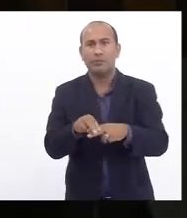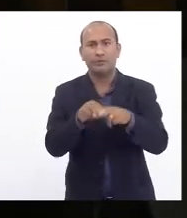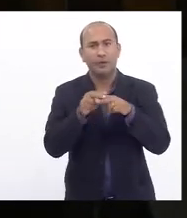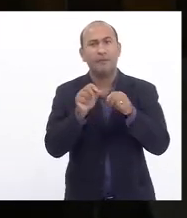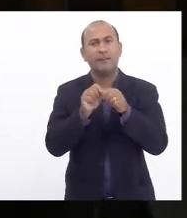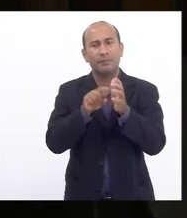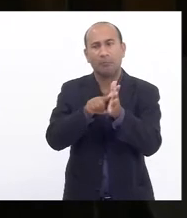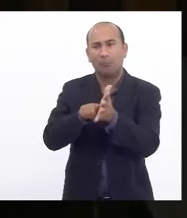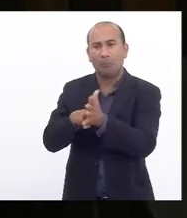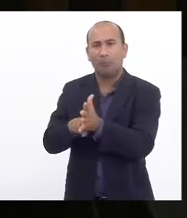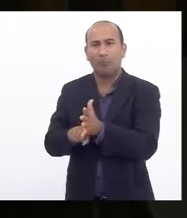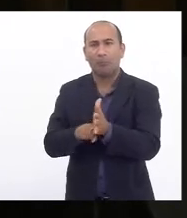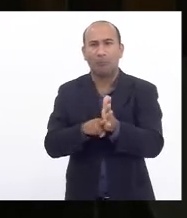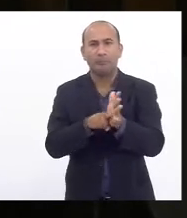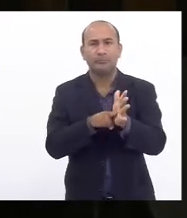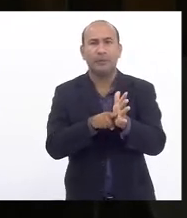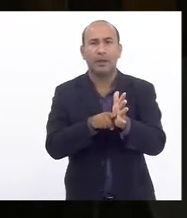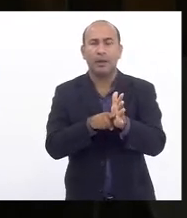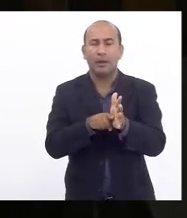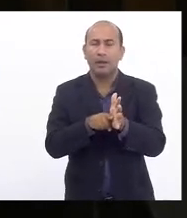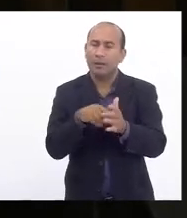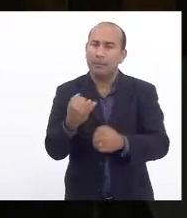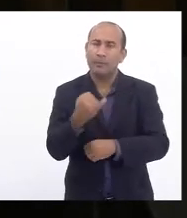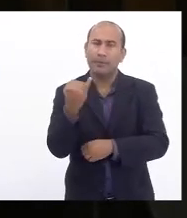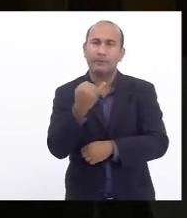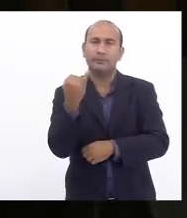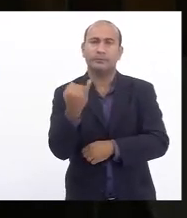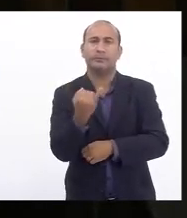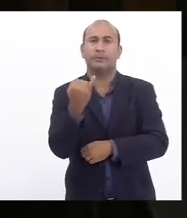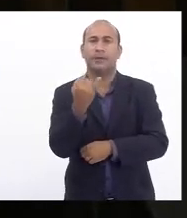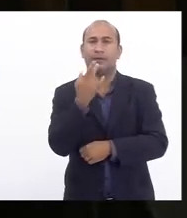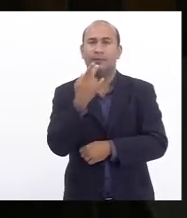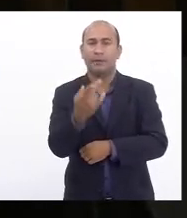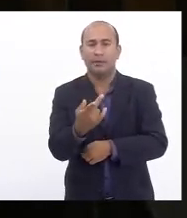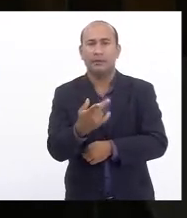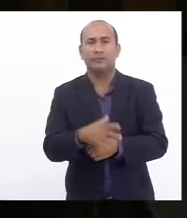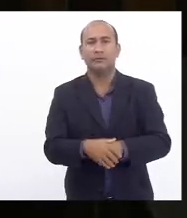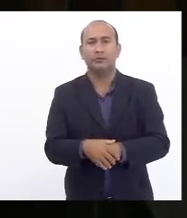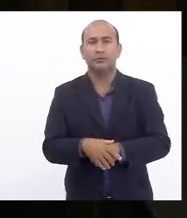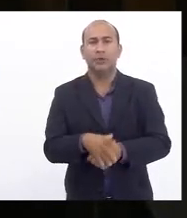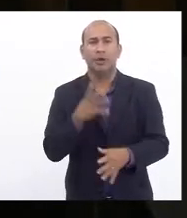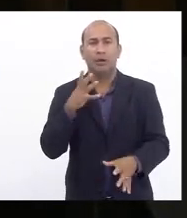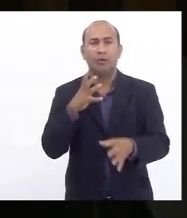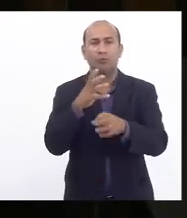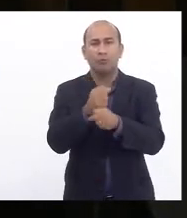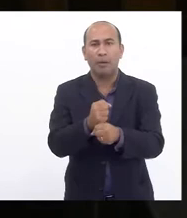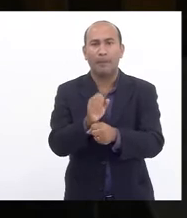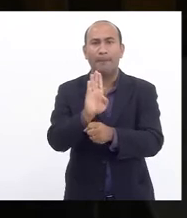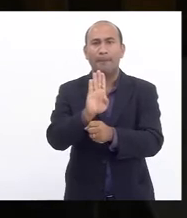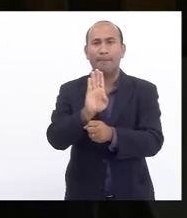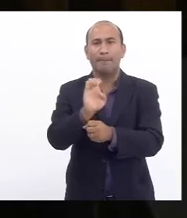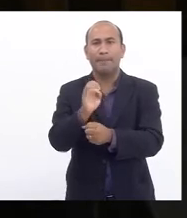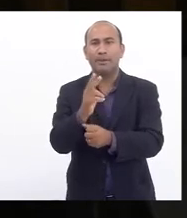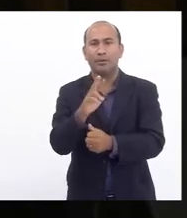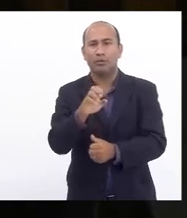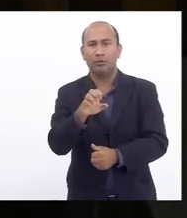de fiscalização tão importante envolvendo somos juntos esse mas de bilhões